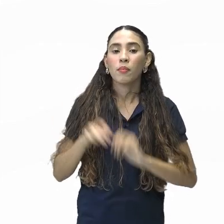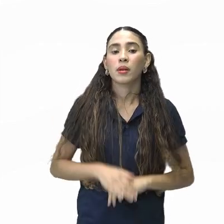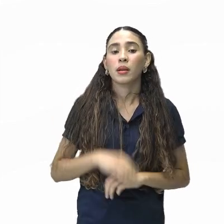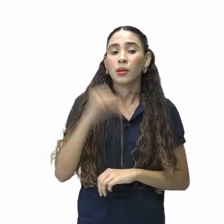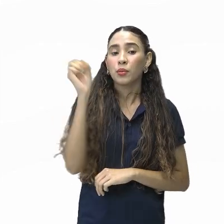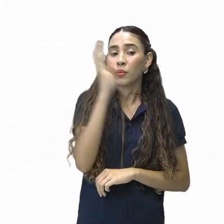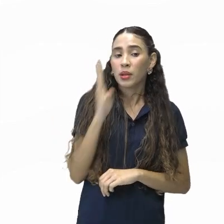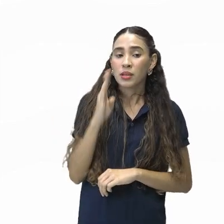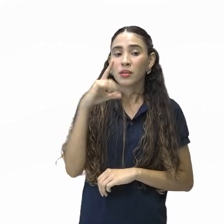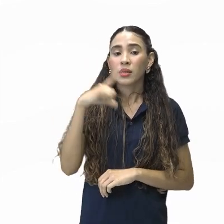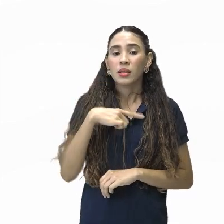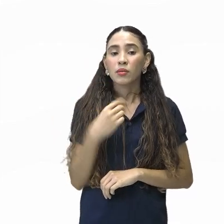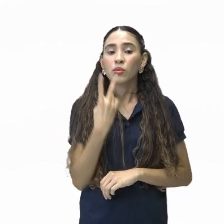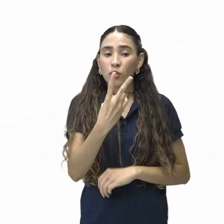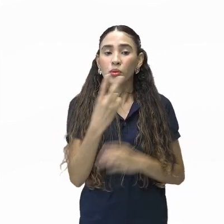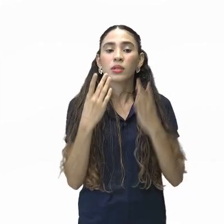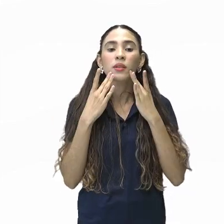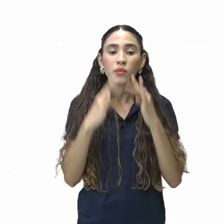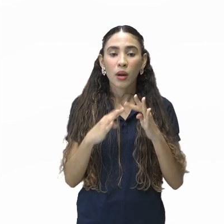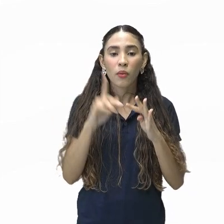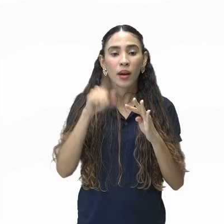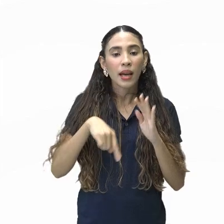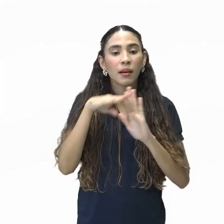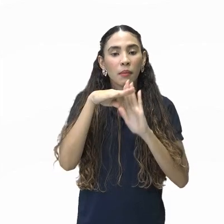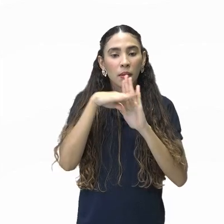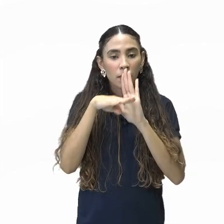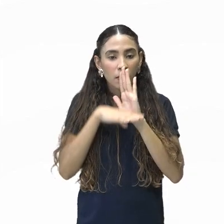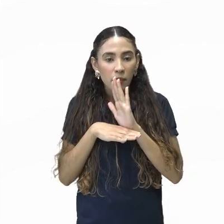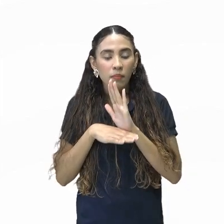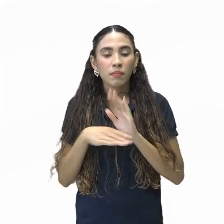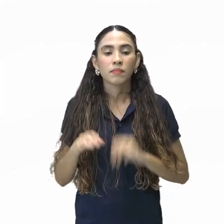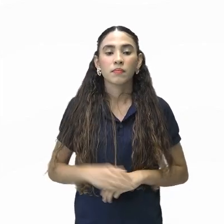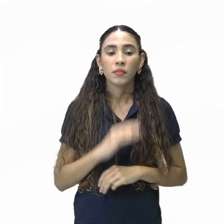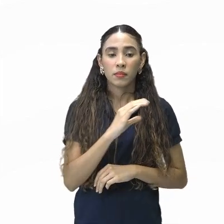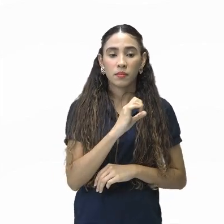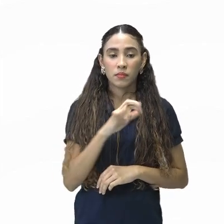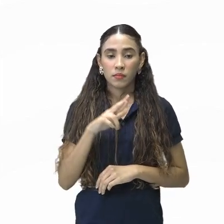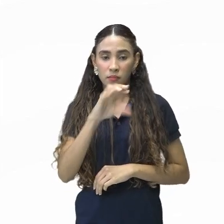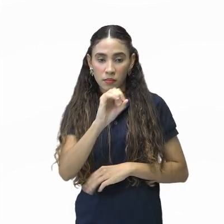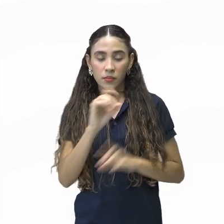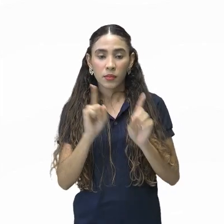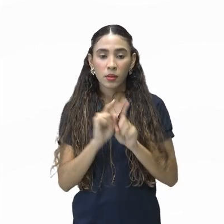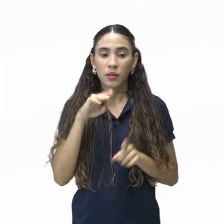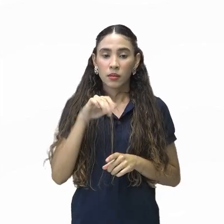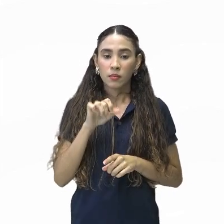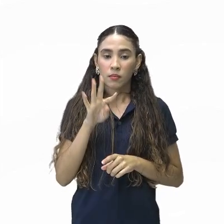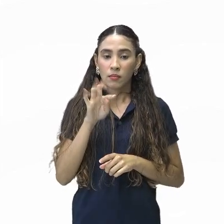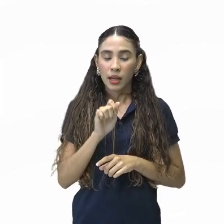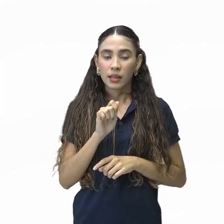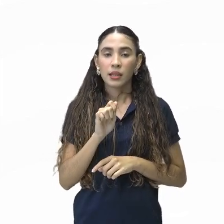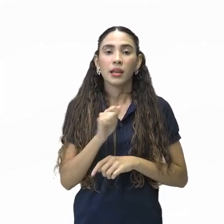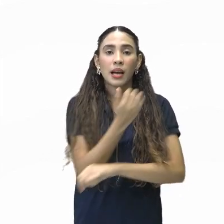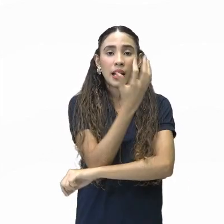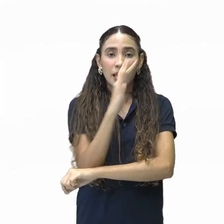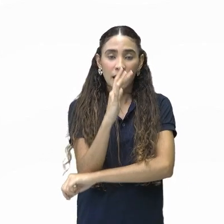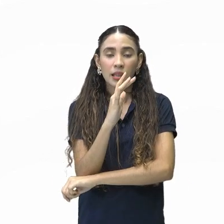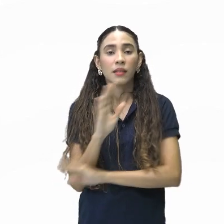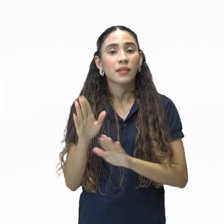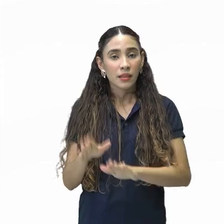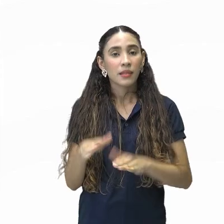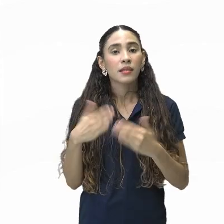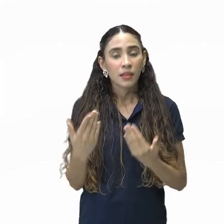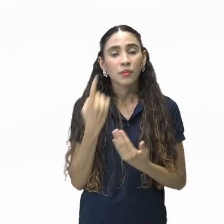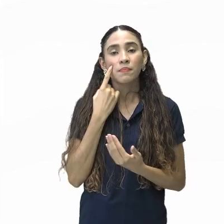No Brasil, 2 domínios naturais são classificados como tal, o Cerrado e a Mata Atlântica, certo?